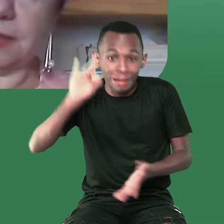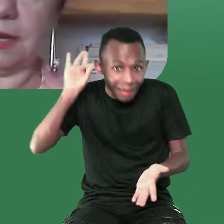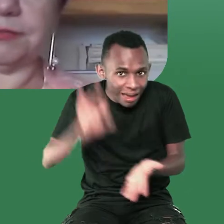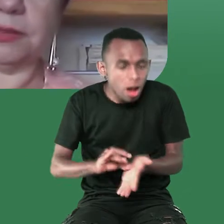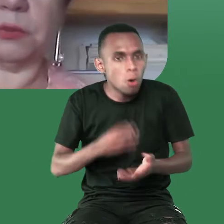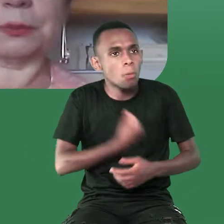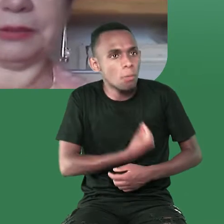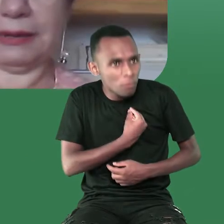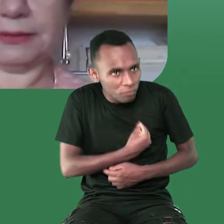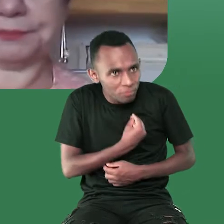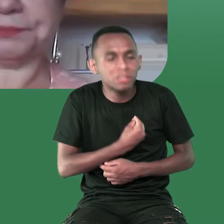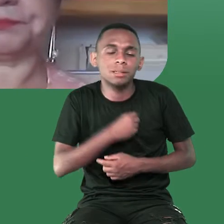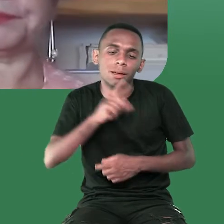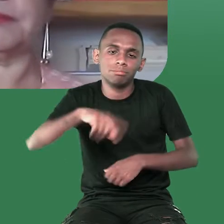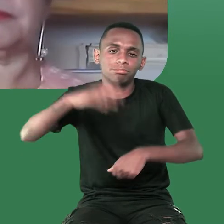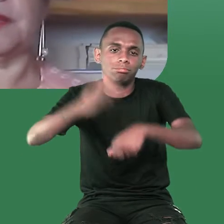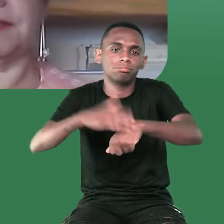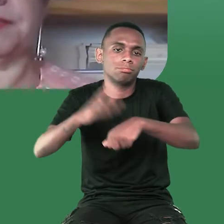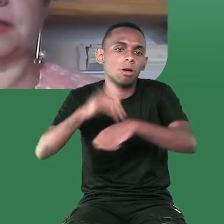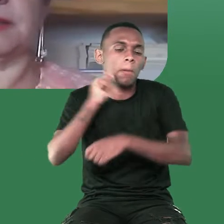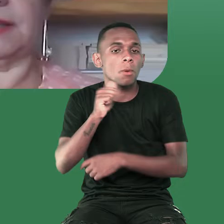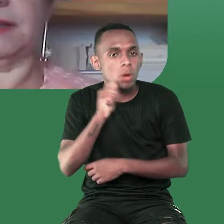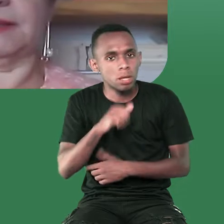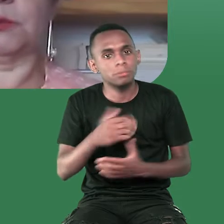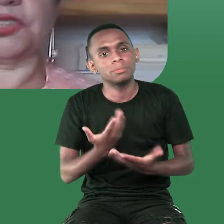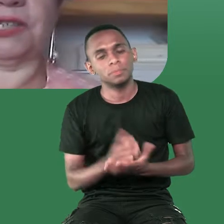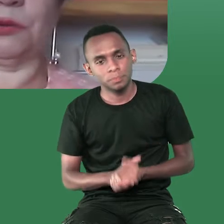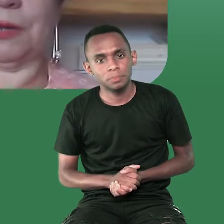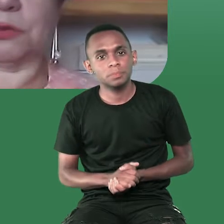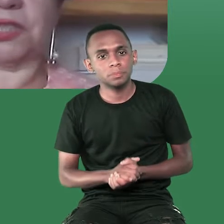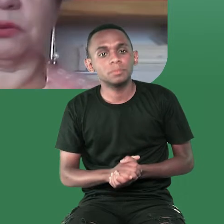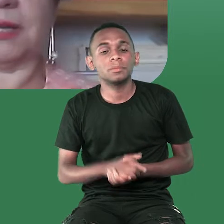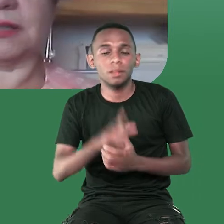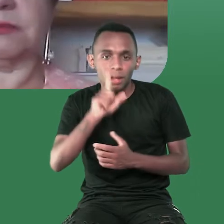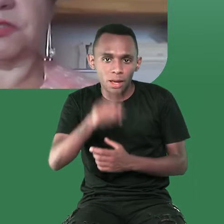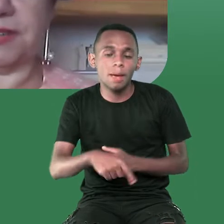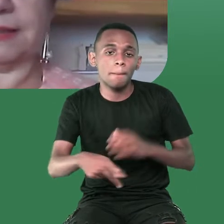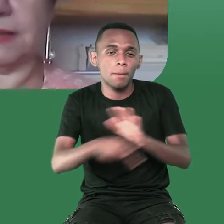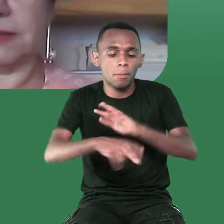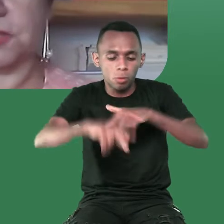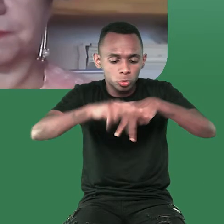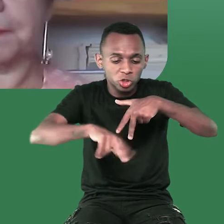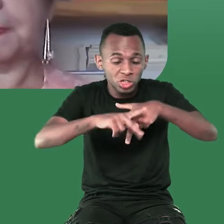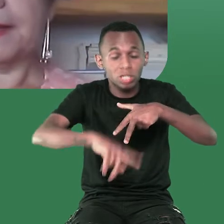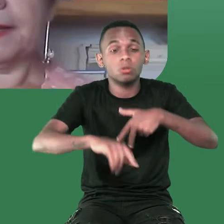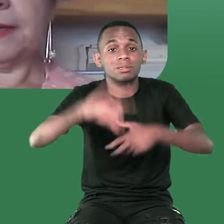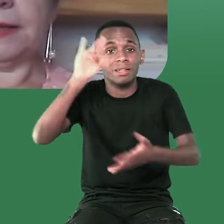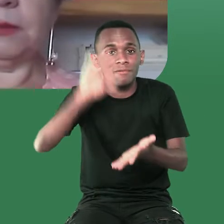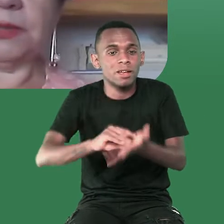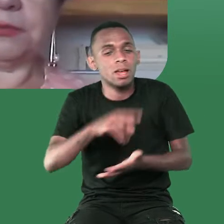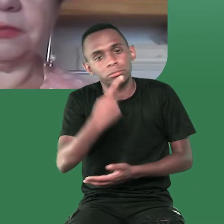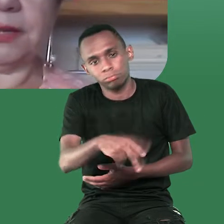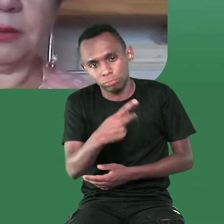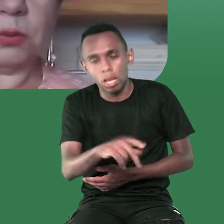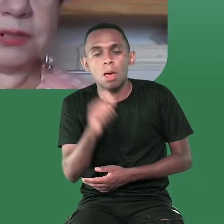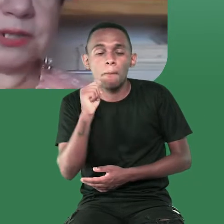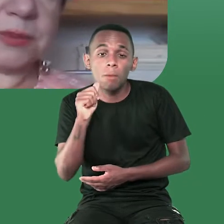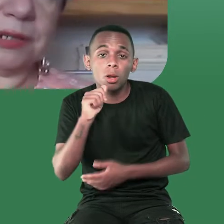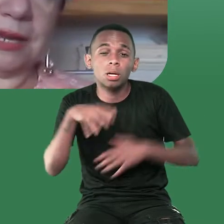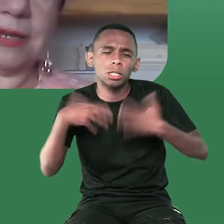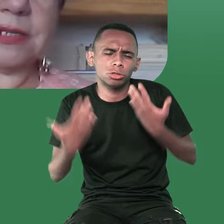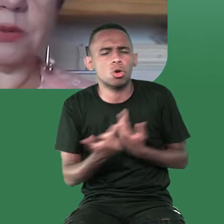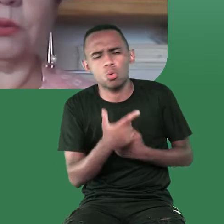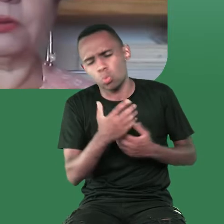real, né, que é a vida como mulher, a vida, né, no gênero que é o gênero dela de verdade. E o livro tem